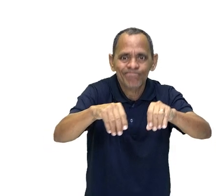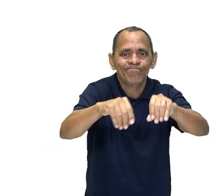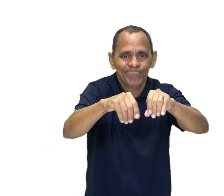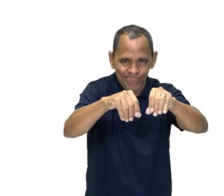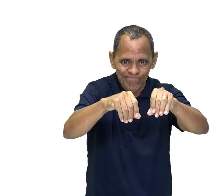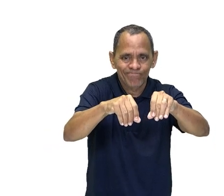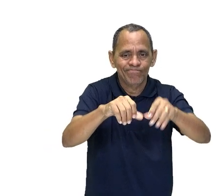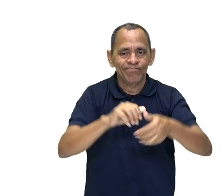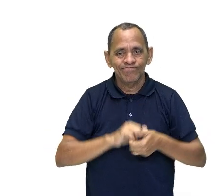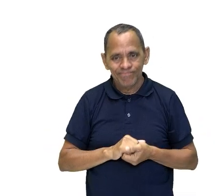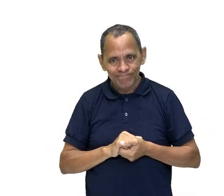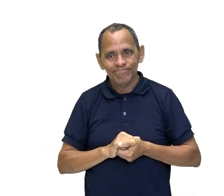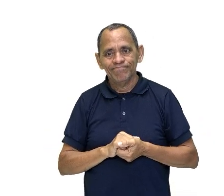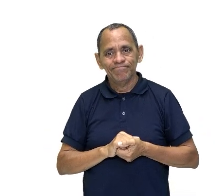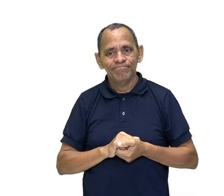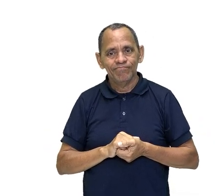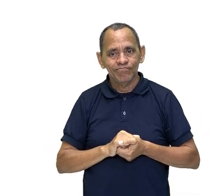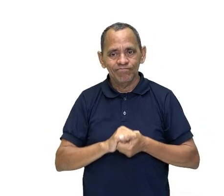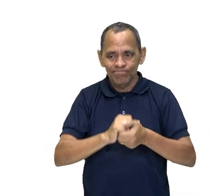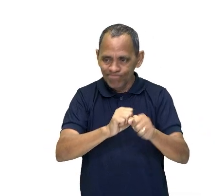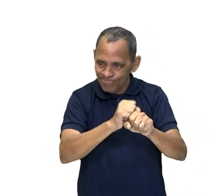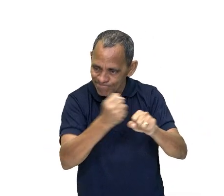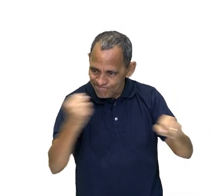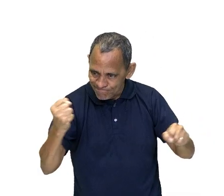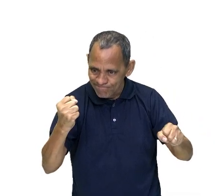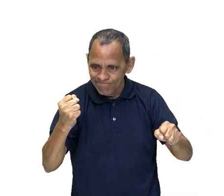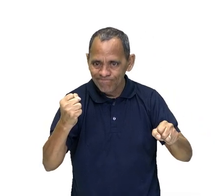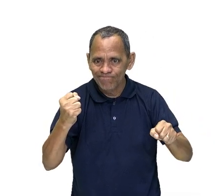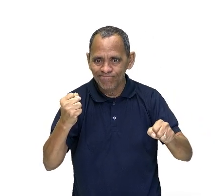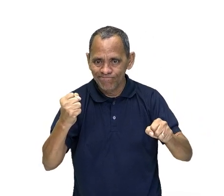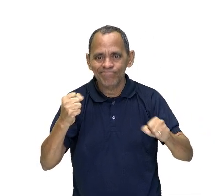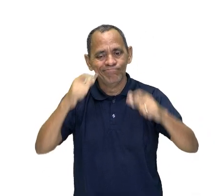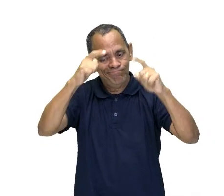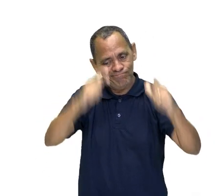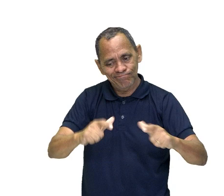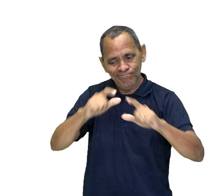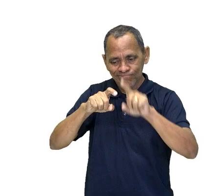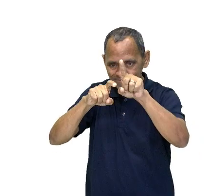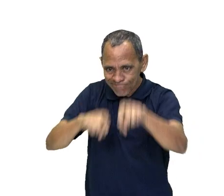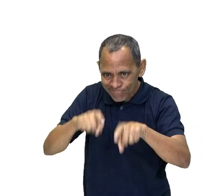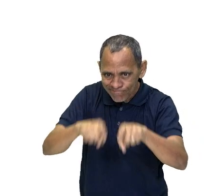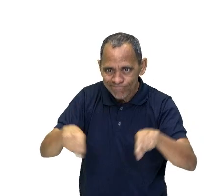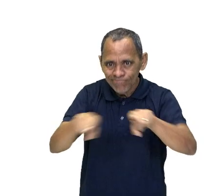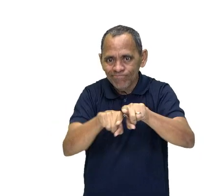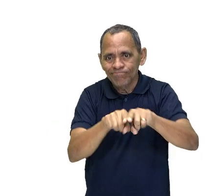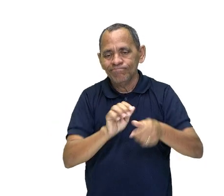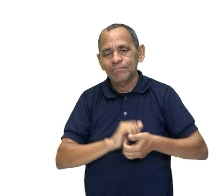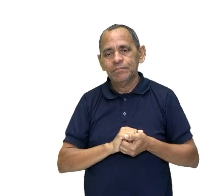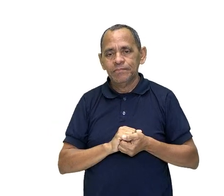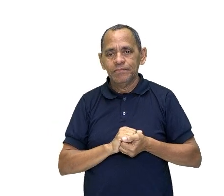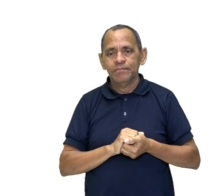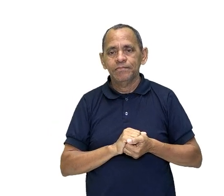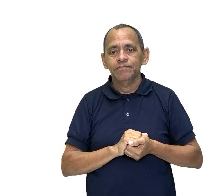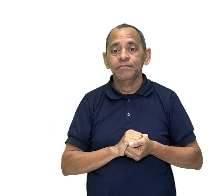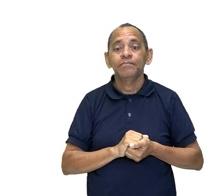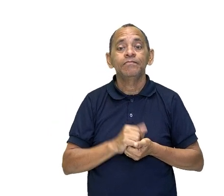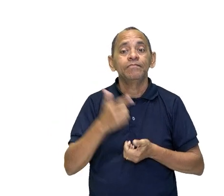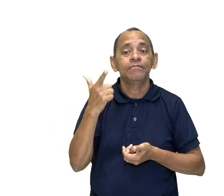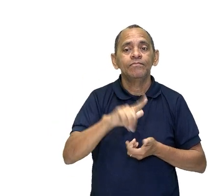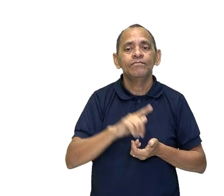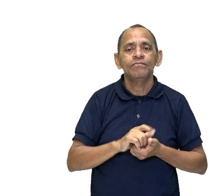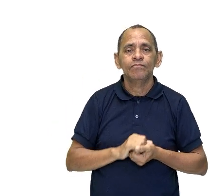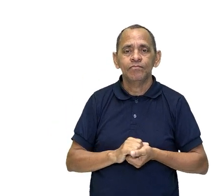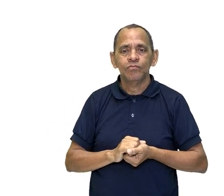donos de vasta extensão territoriais, os grandes fazendeiros, os chamados coronéis. Aí, mais uma vez, surge a pergunta, da onde